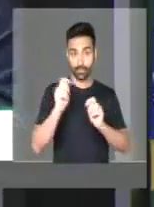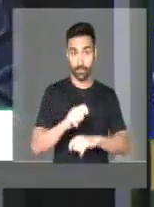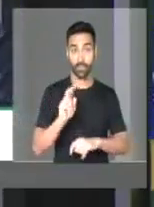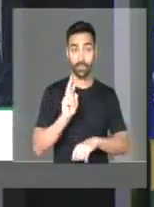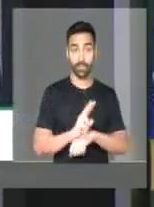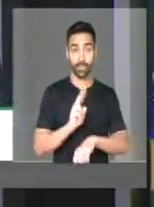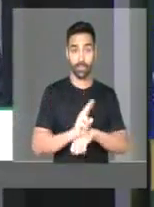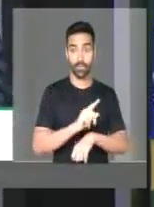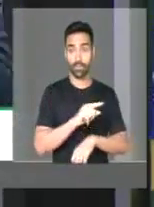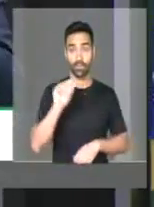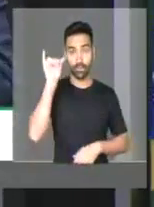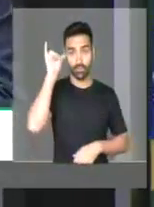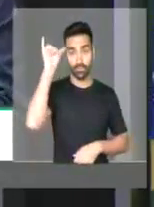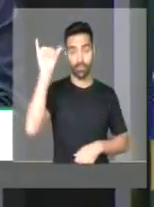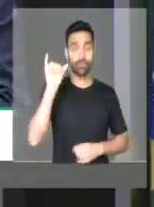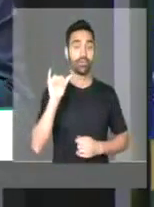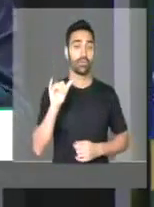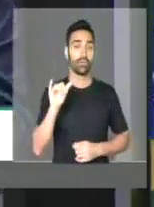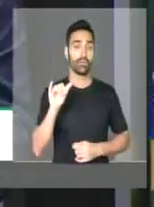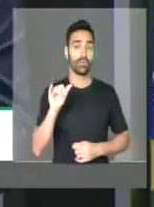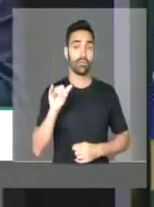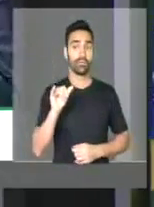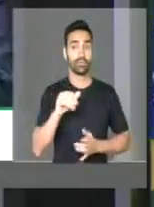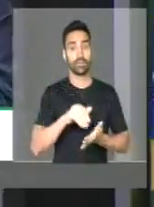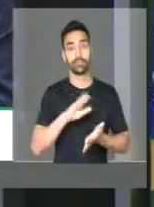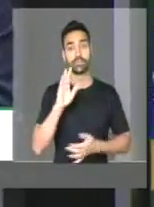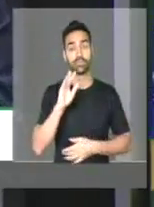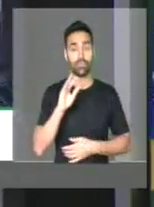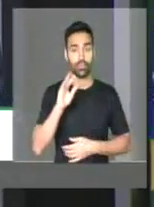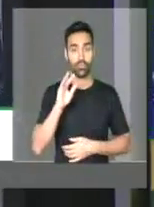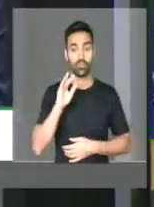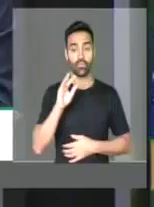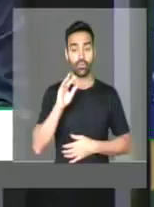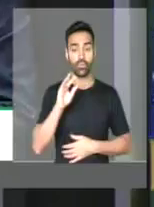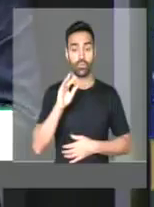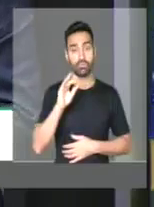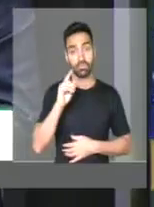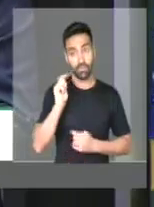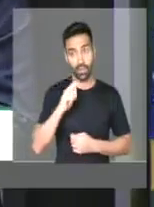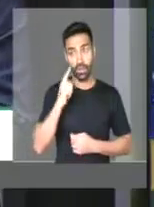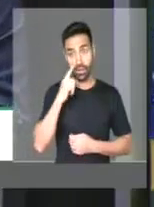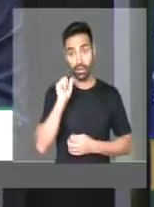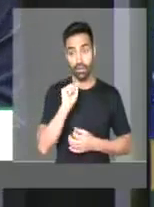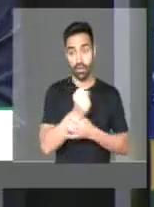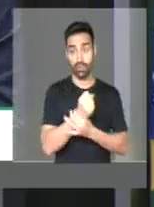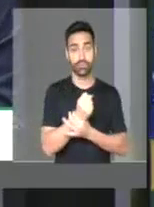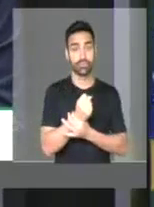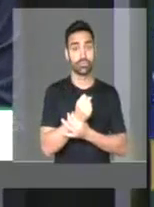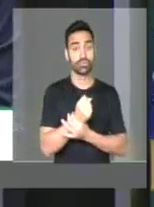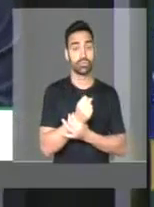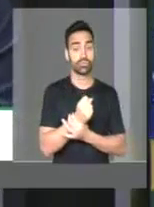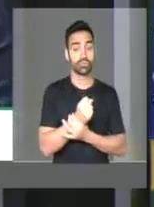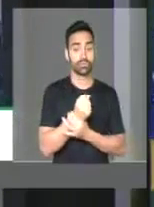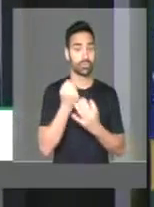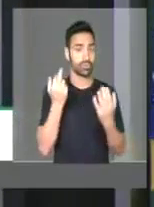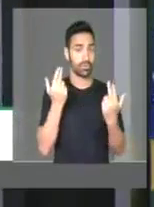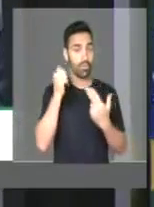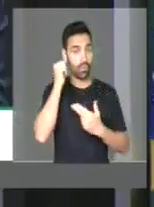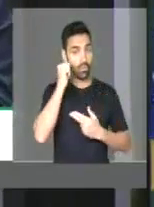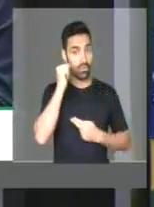demissão arbitrária e sem justa causa o marido ou o companheiro, garantindo a mesma estabilidade dada à